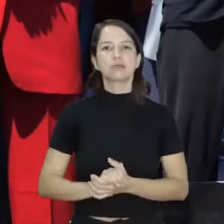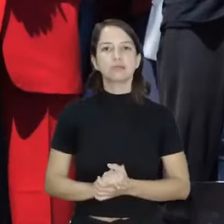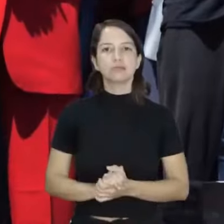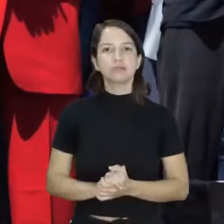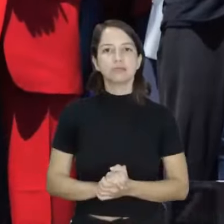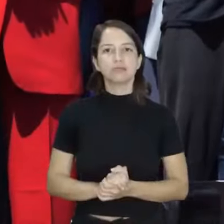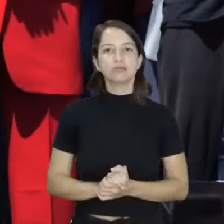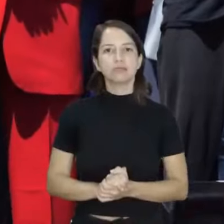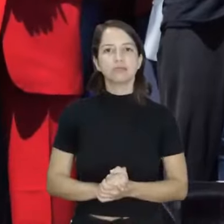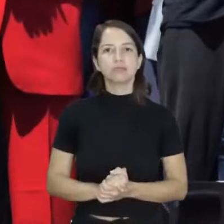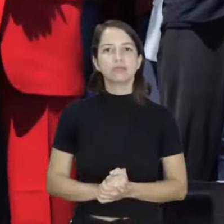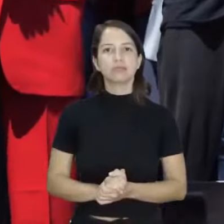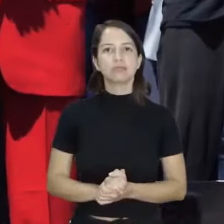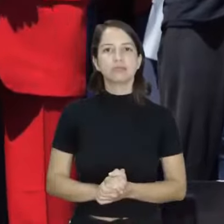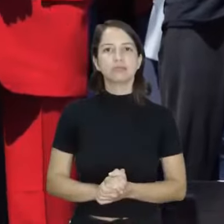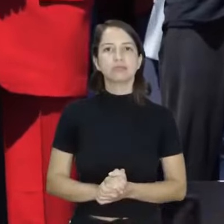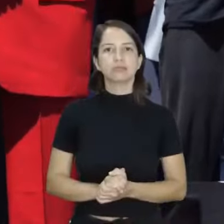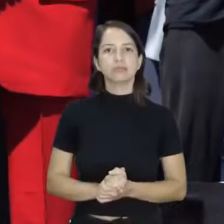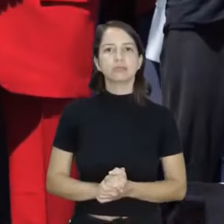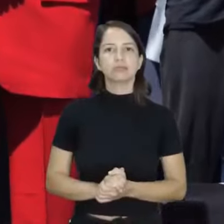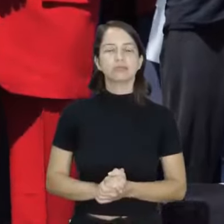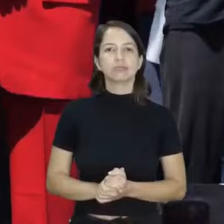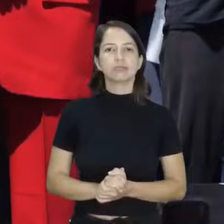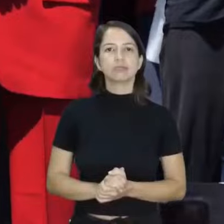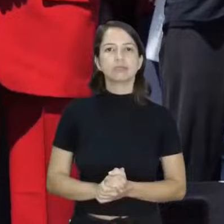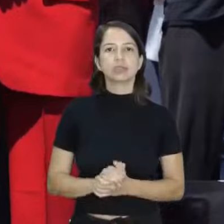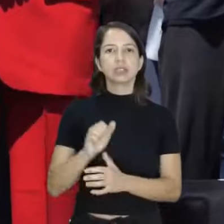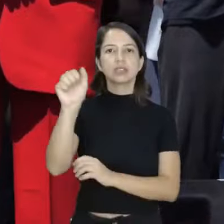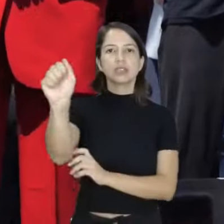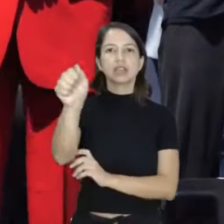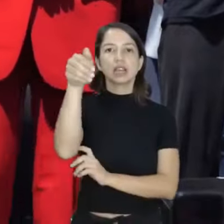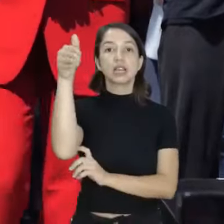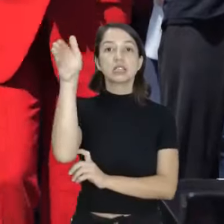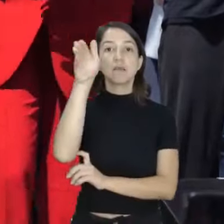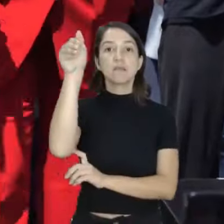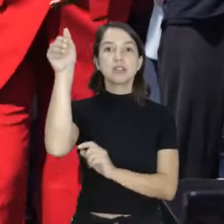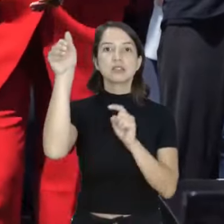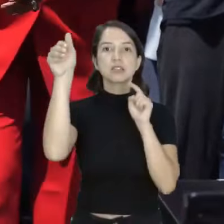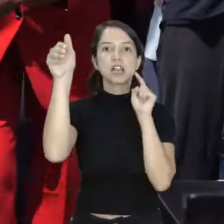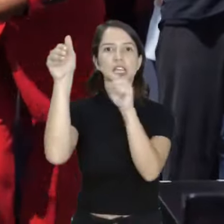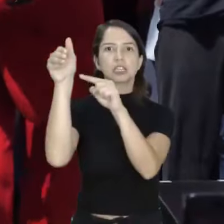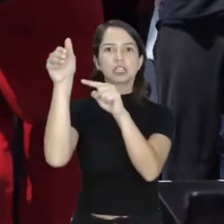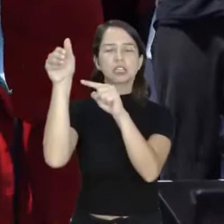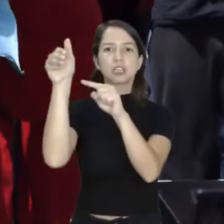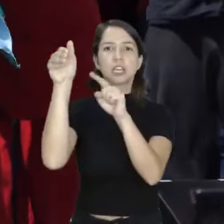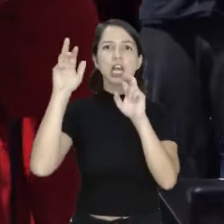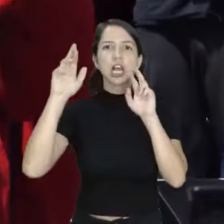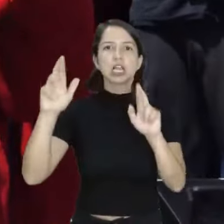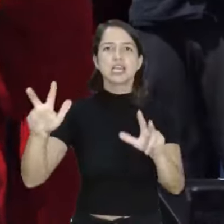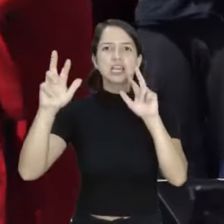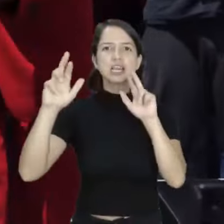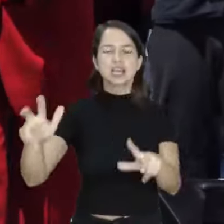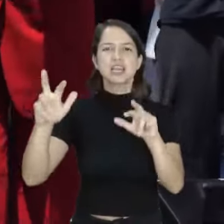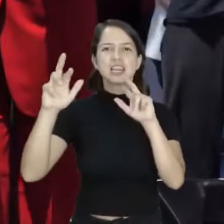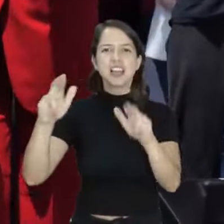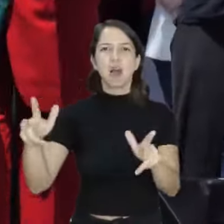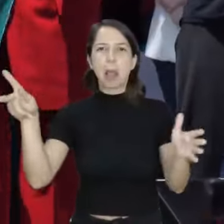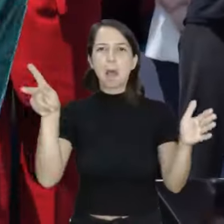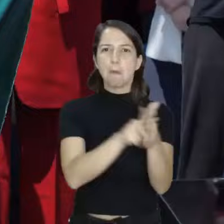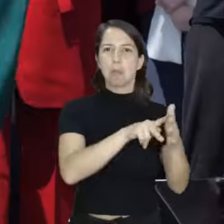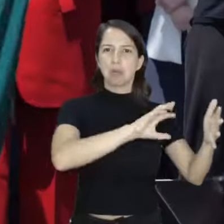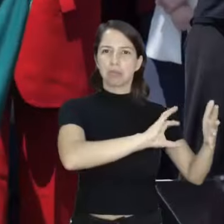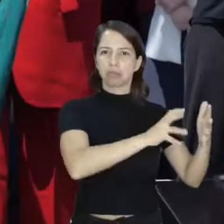E que essa bandeira aqui não é bandeira de um partido. Essa